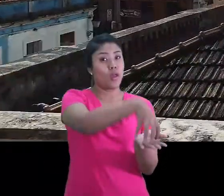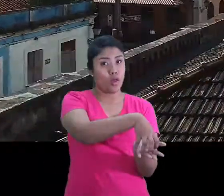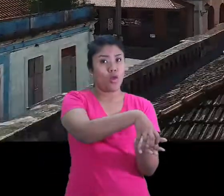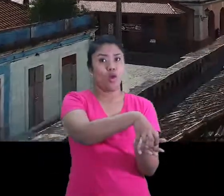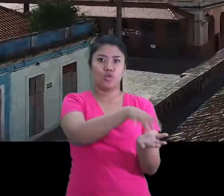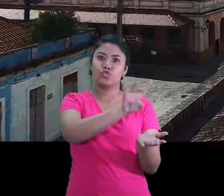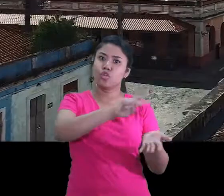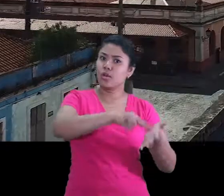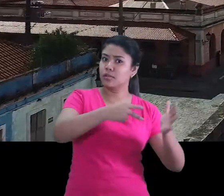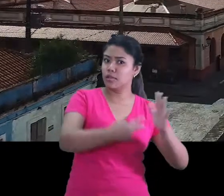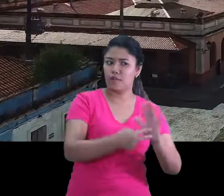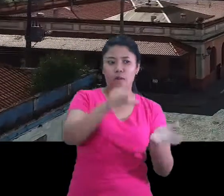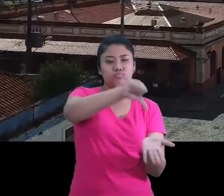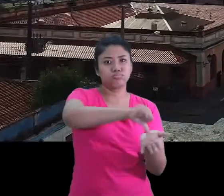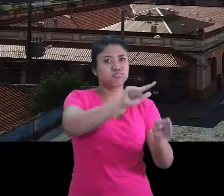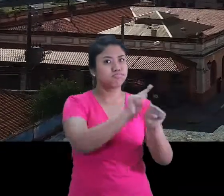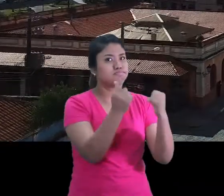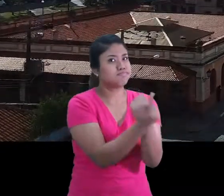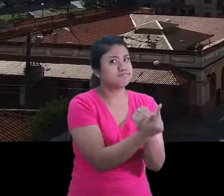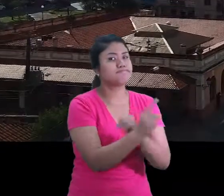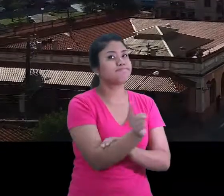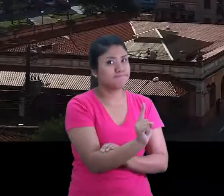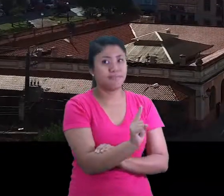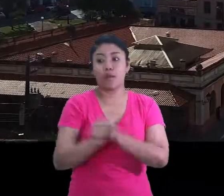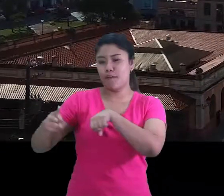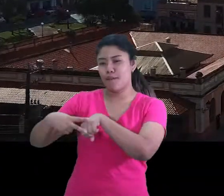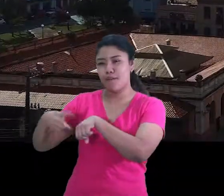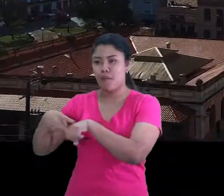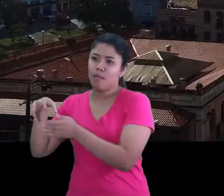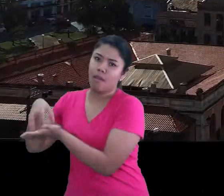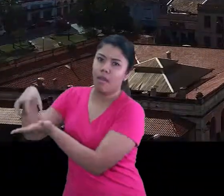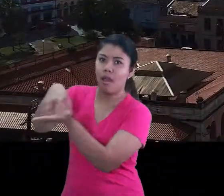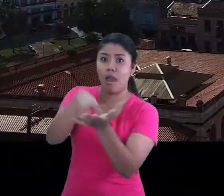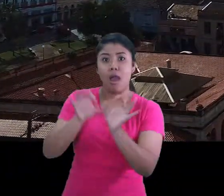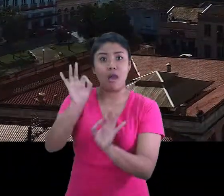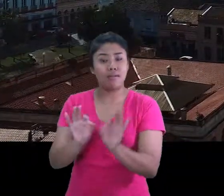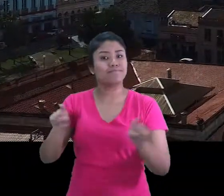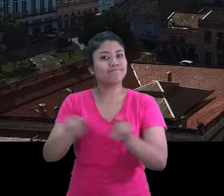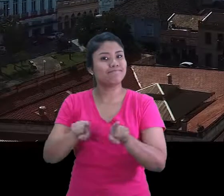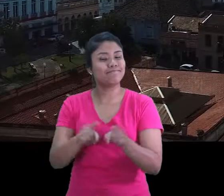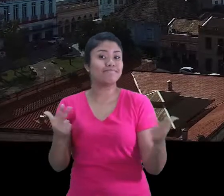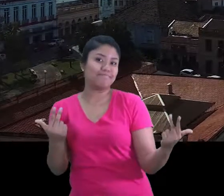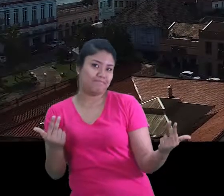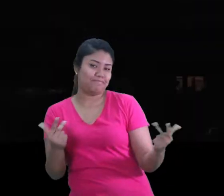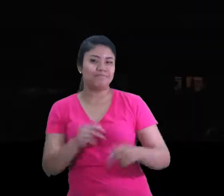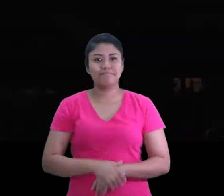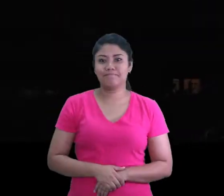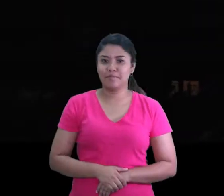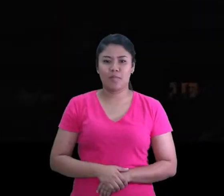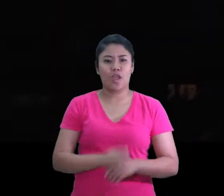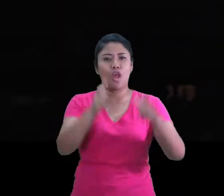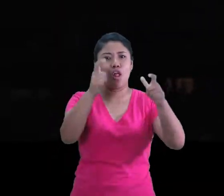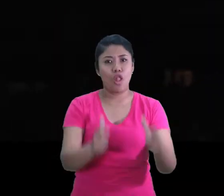Território vai além do seu significado geográfico. E o verbo territoriar, de formar territórios, também. Não é só o